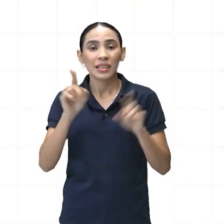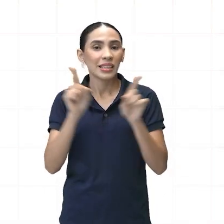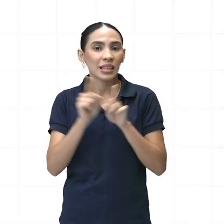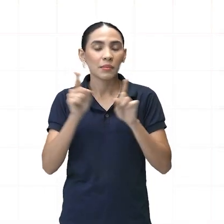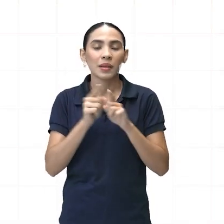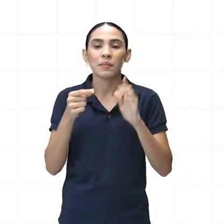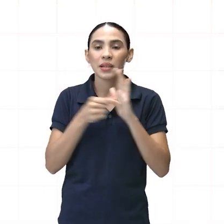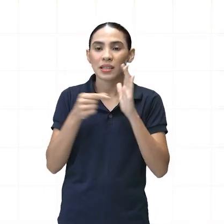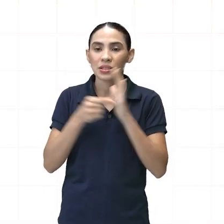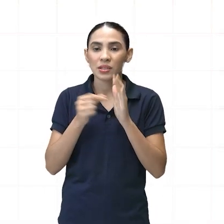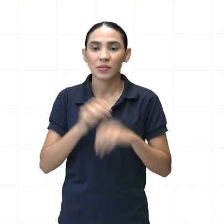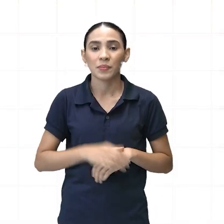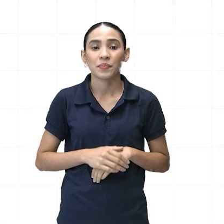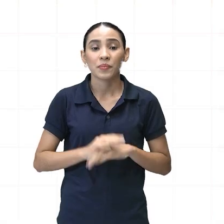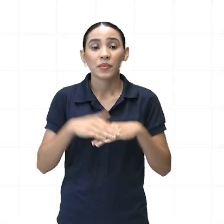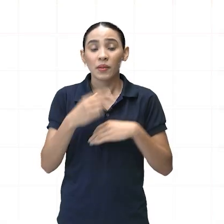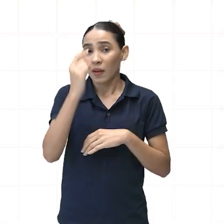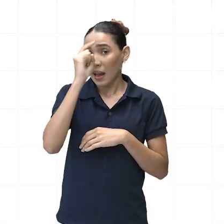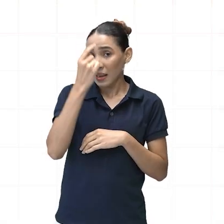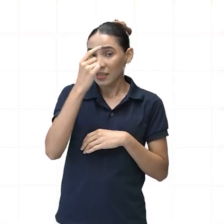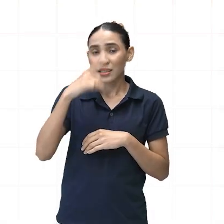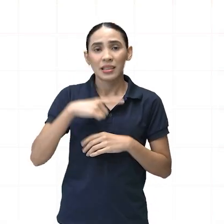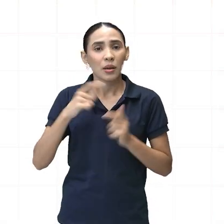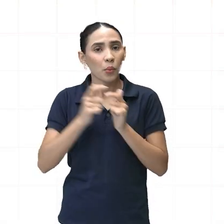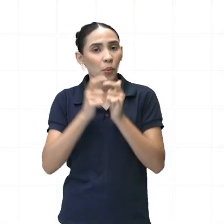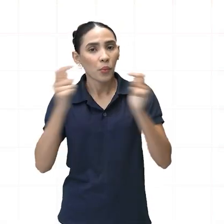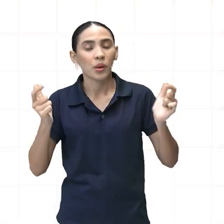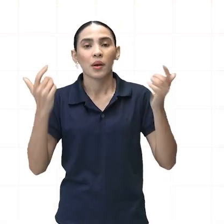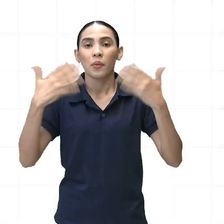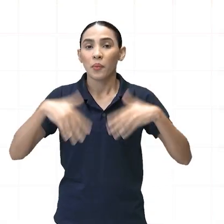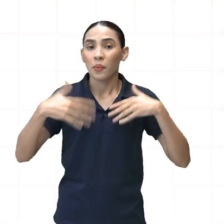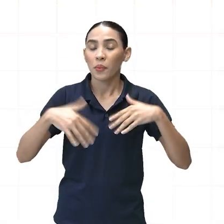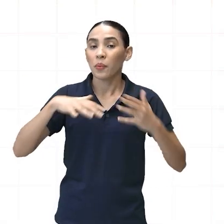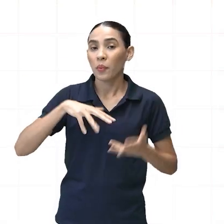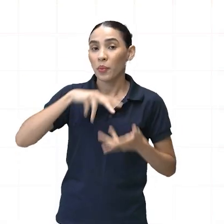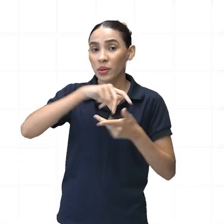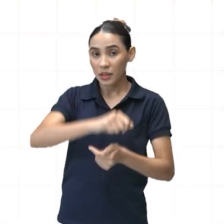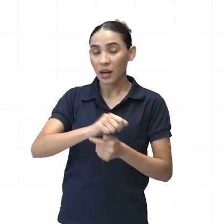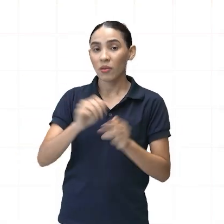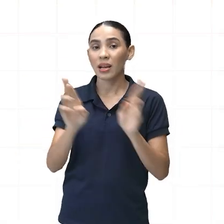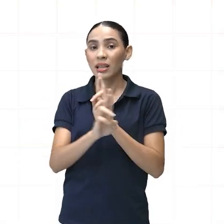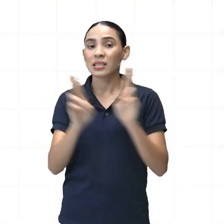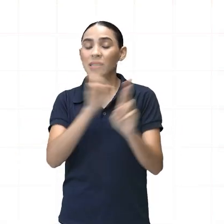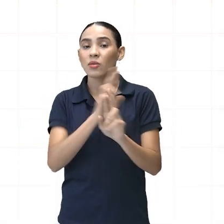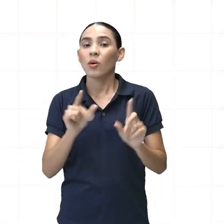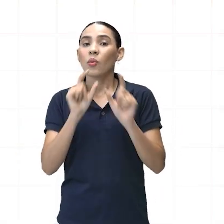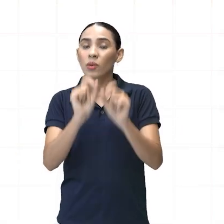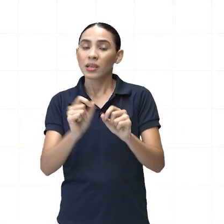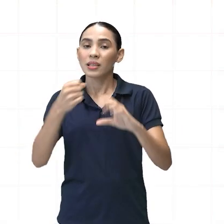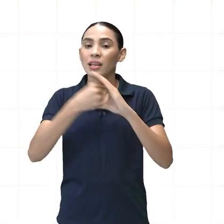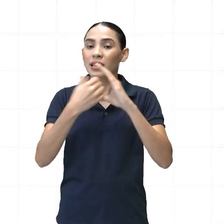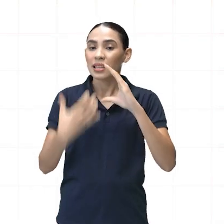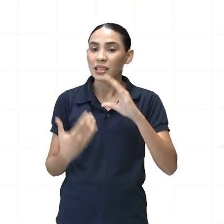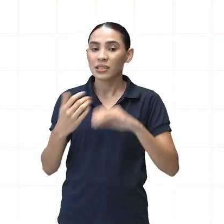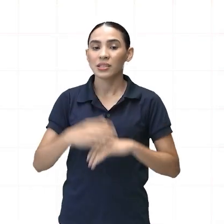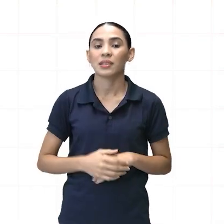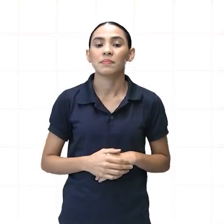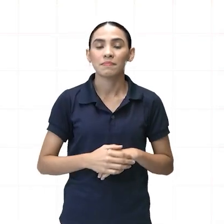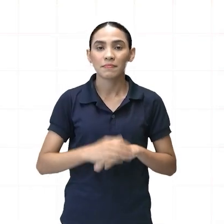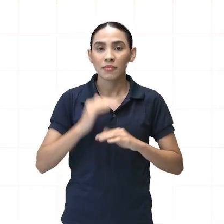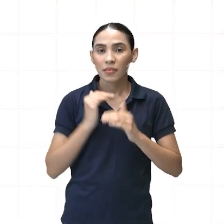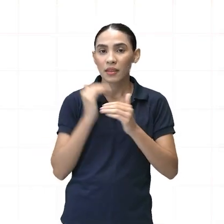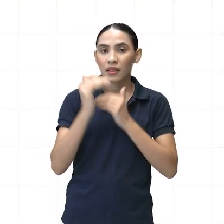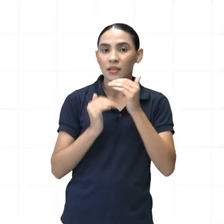de software. A Índia, gente, tem um grande destaque mundial, né, em relação a essas características aí